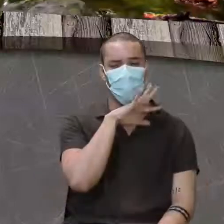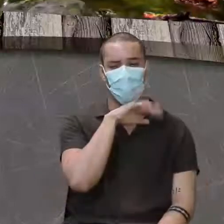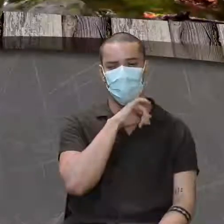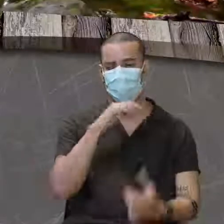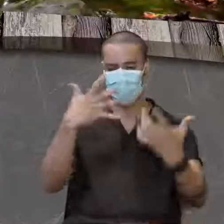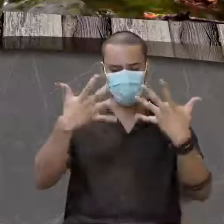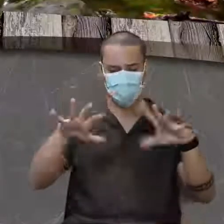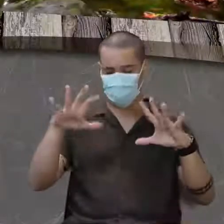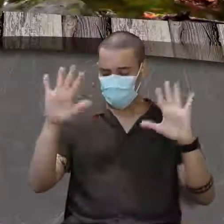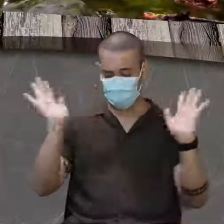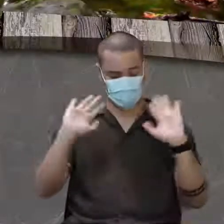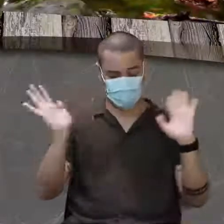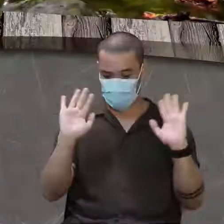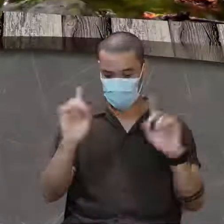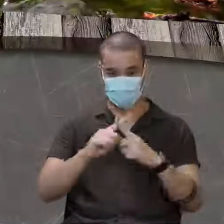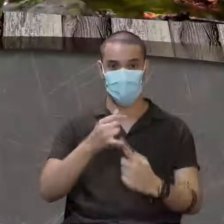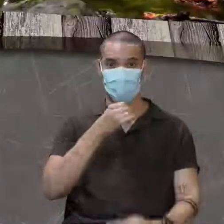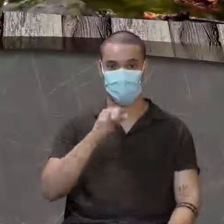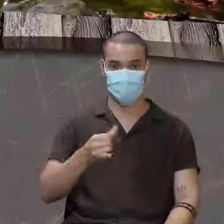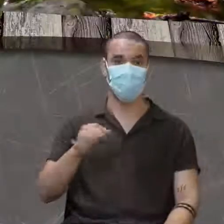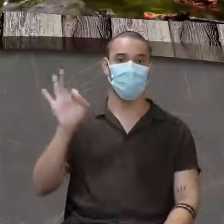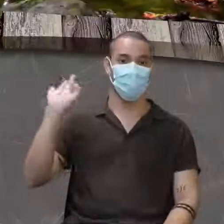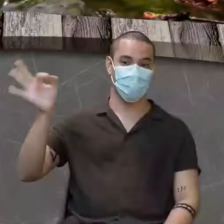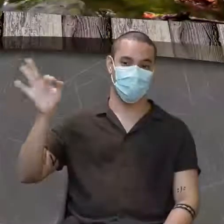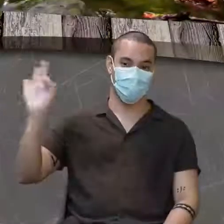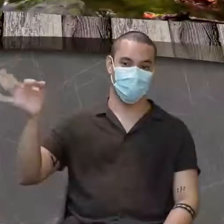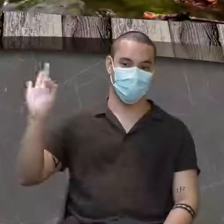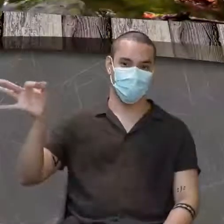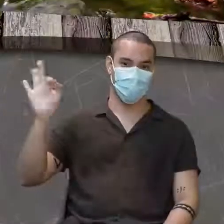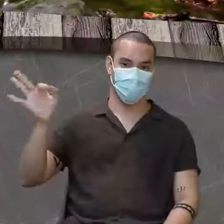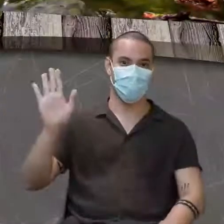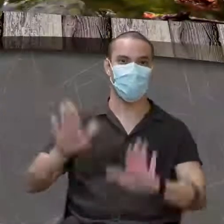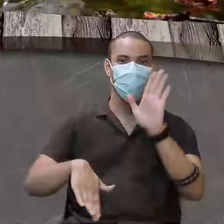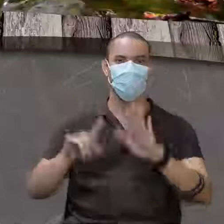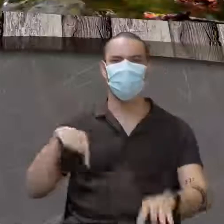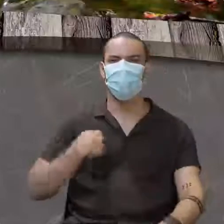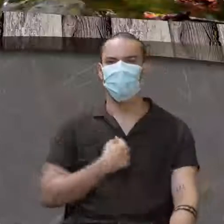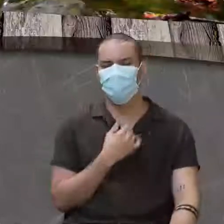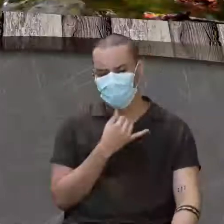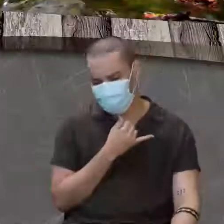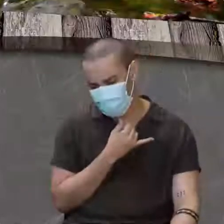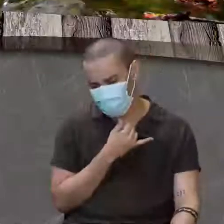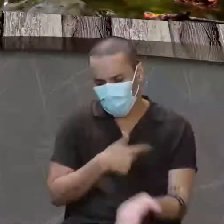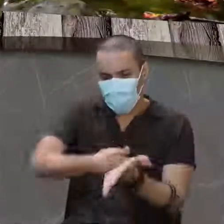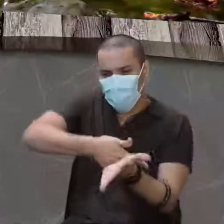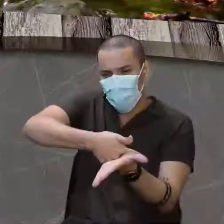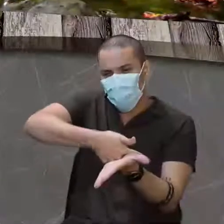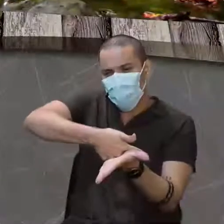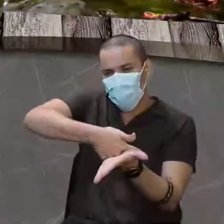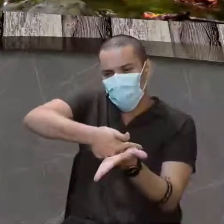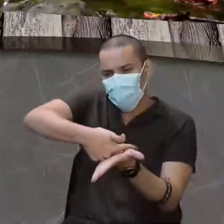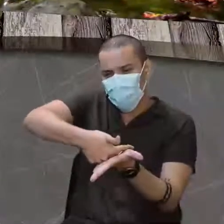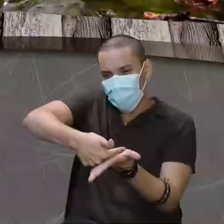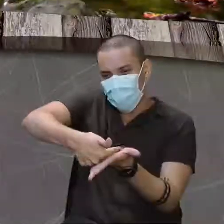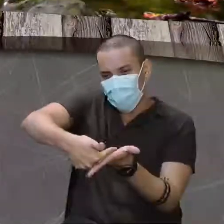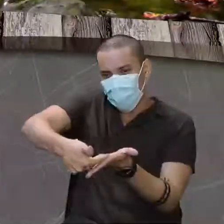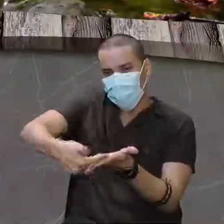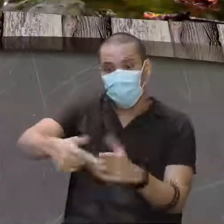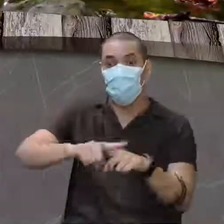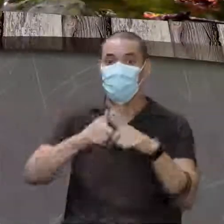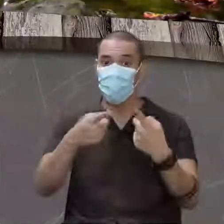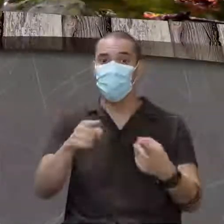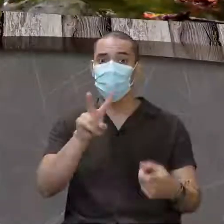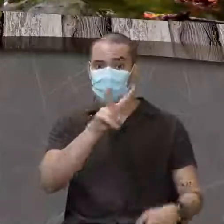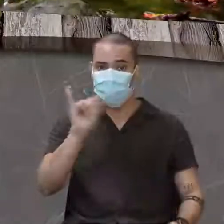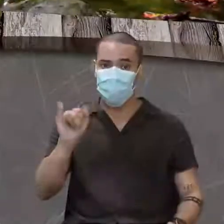está com muita força, muita energia, né, não, Vitão? Tem dia que a gente está meio assim, que vai se arrastando. Nem que você